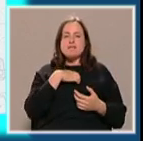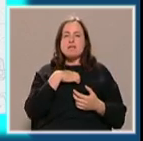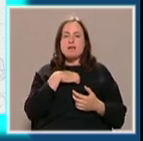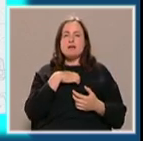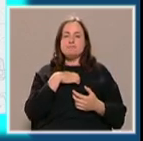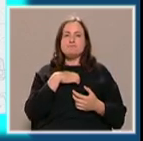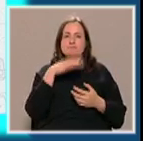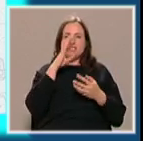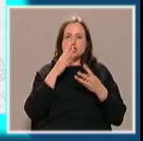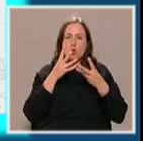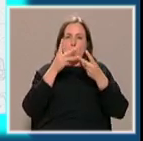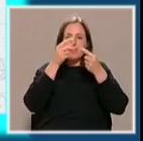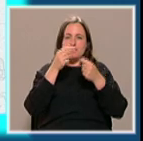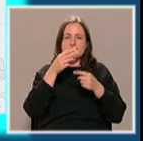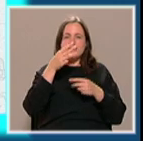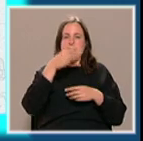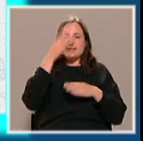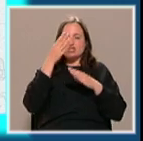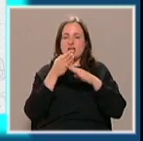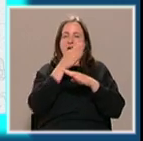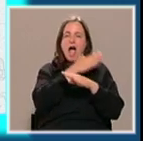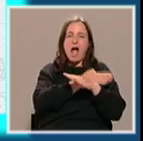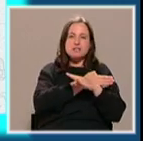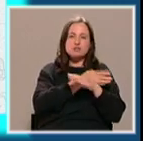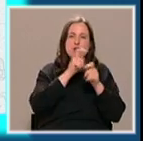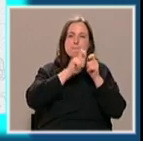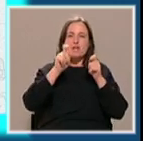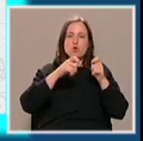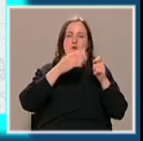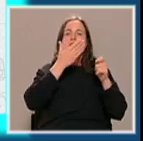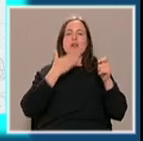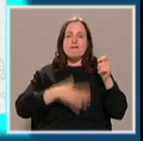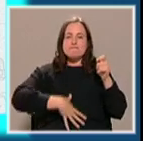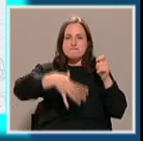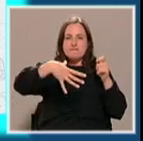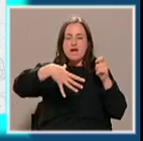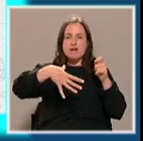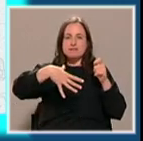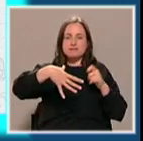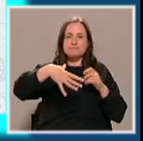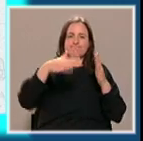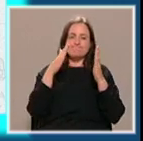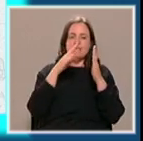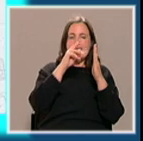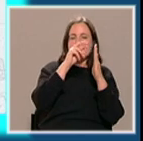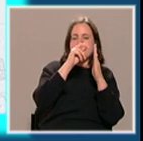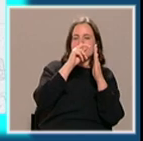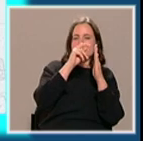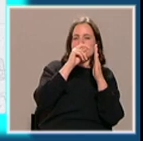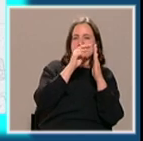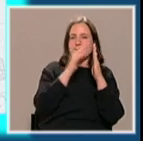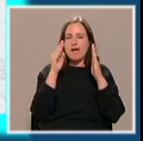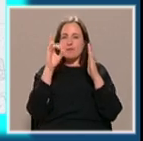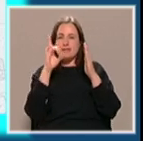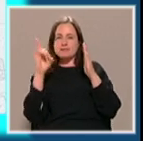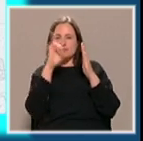se contabilizarmos 3 dias para trás, o período fértil será entre o 13º e o